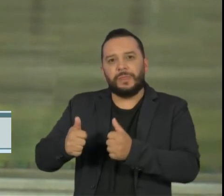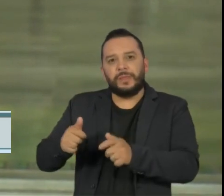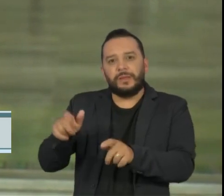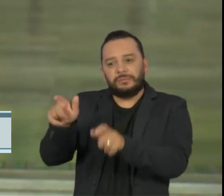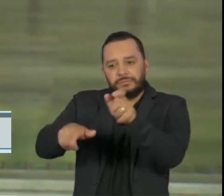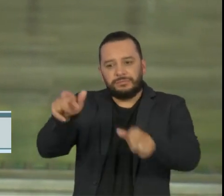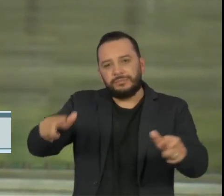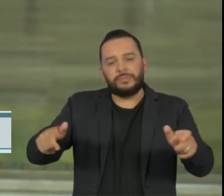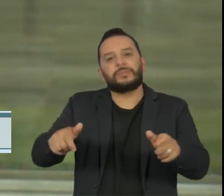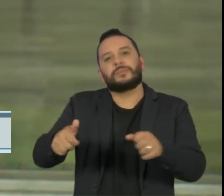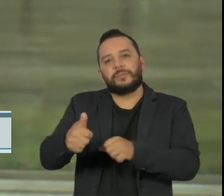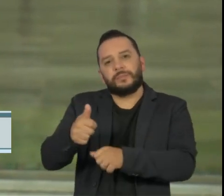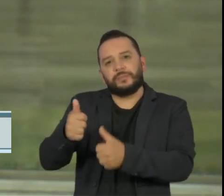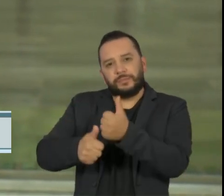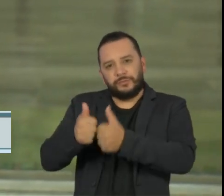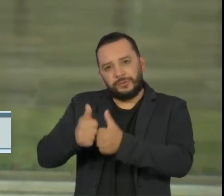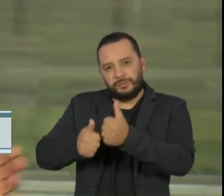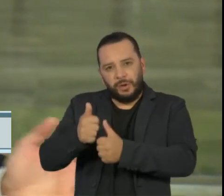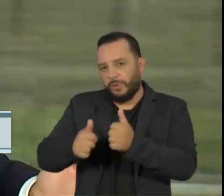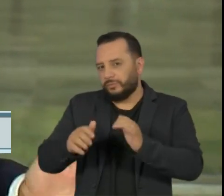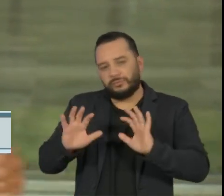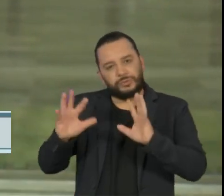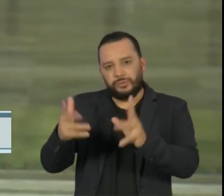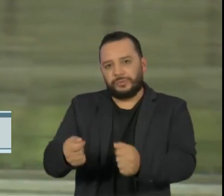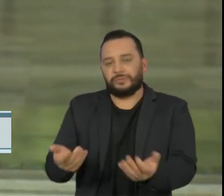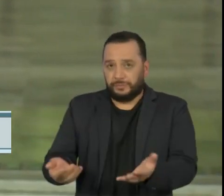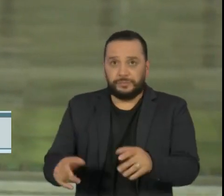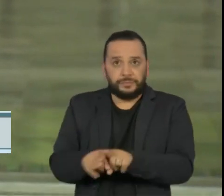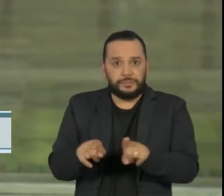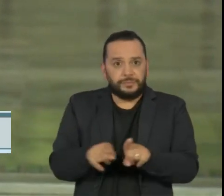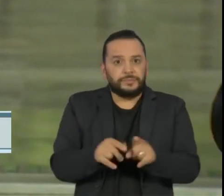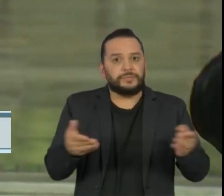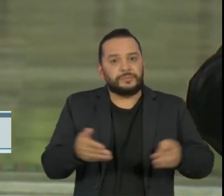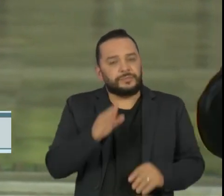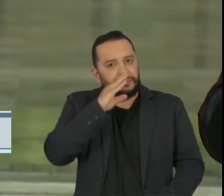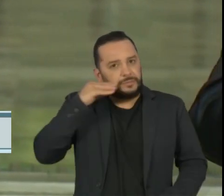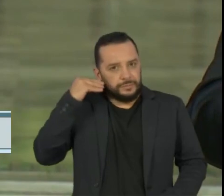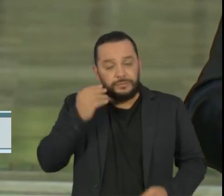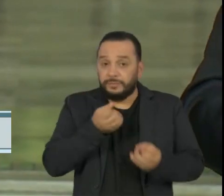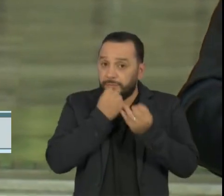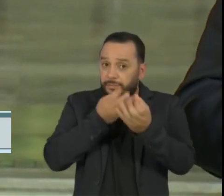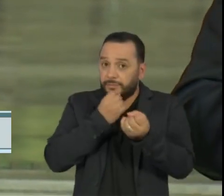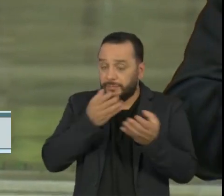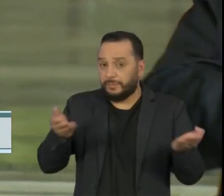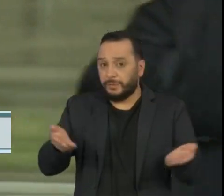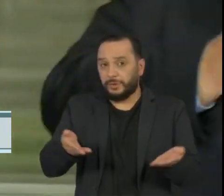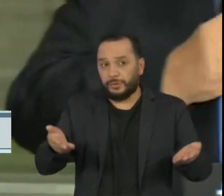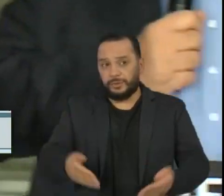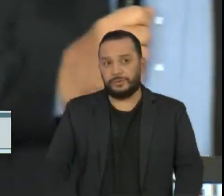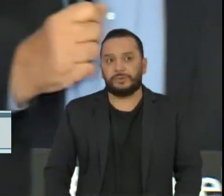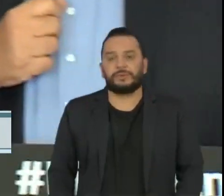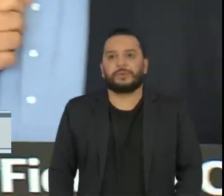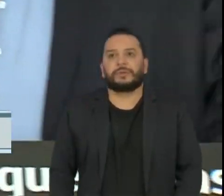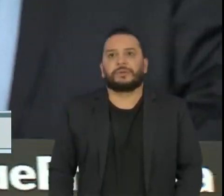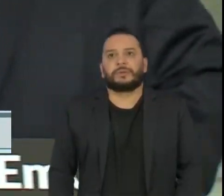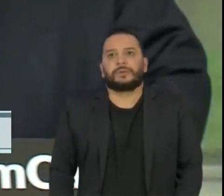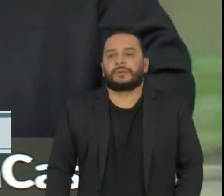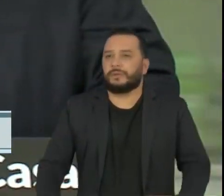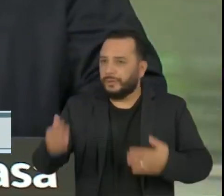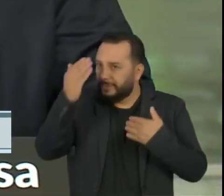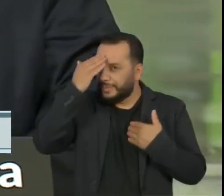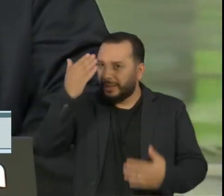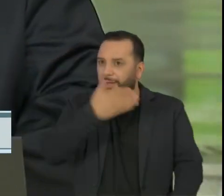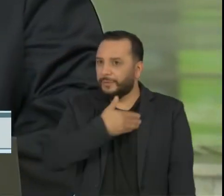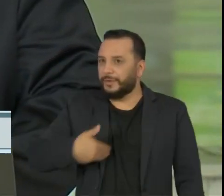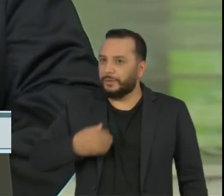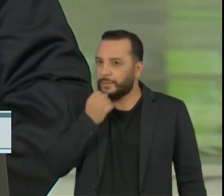atuarão no futebol. Vamos agora, então, ao doutor Zé Henrique Guerra, com os dados atualizados de hoje. Obrigado, governador.